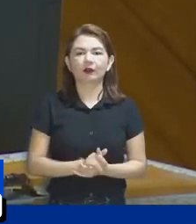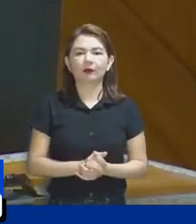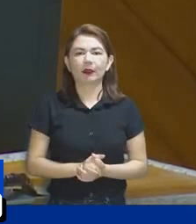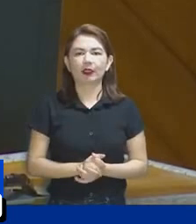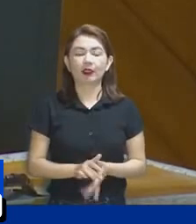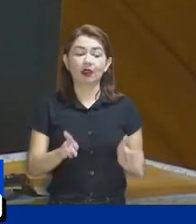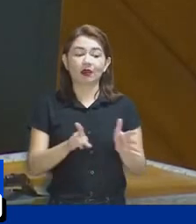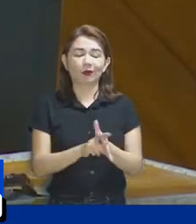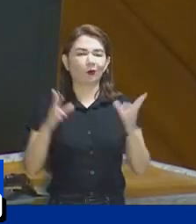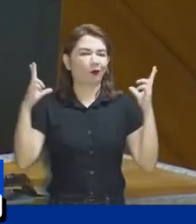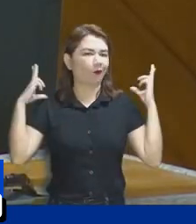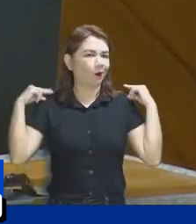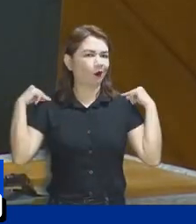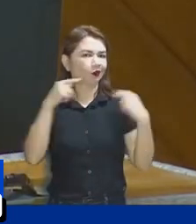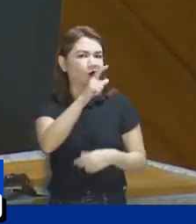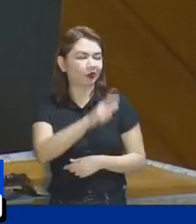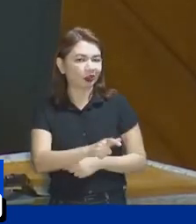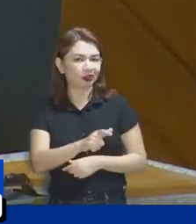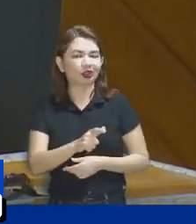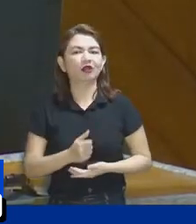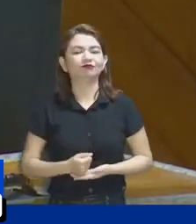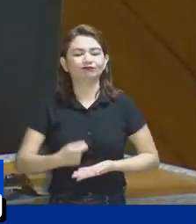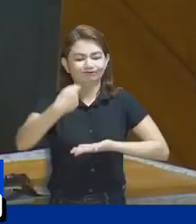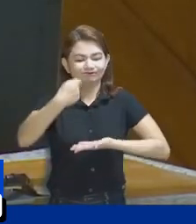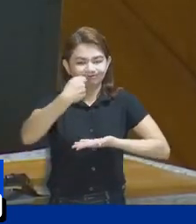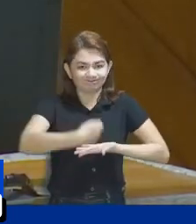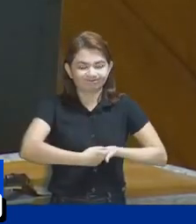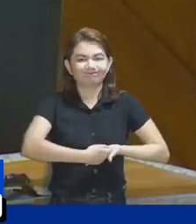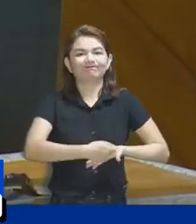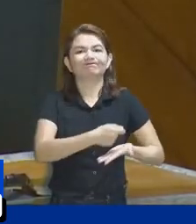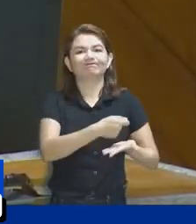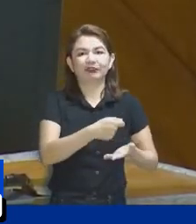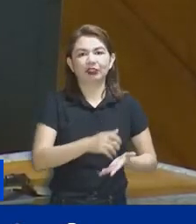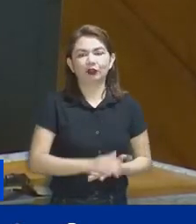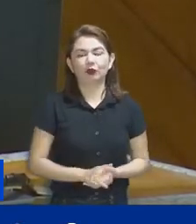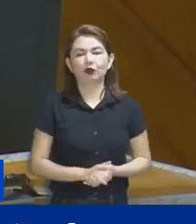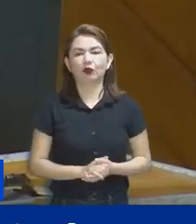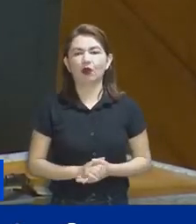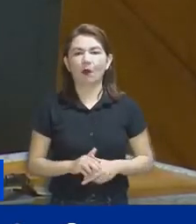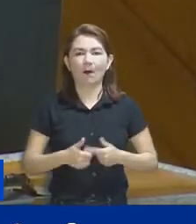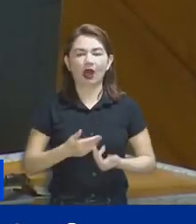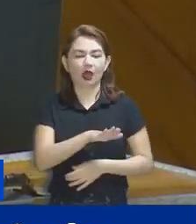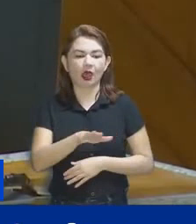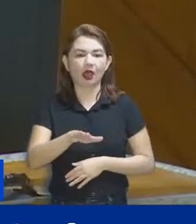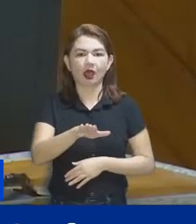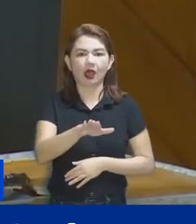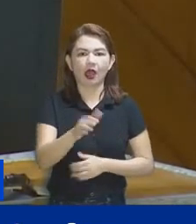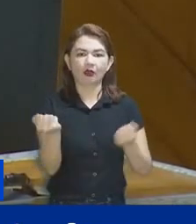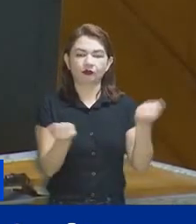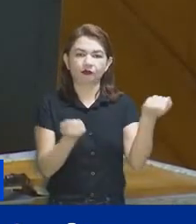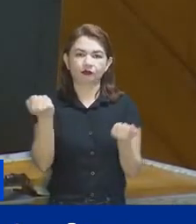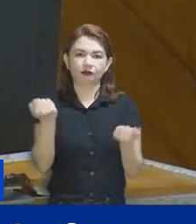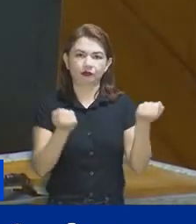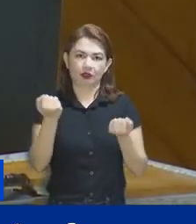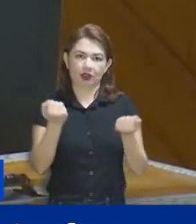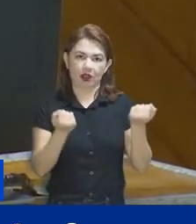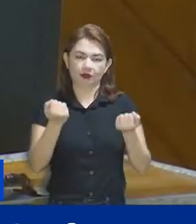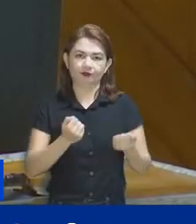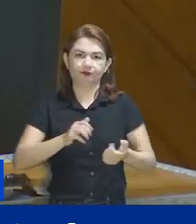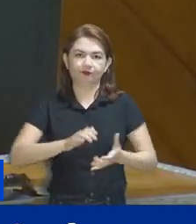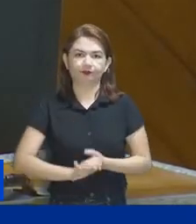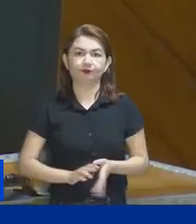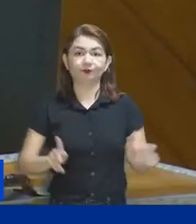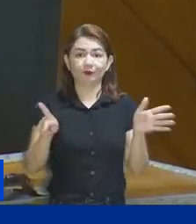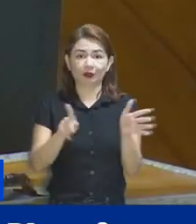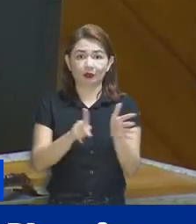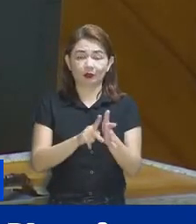próprio motorista que recebeu pagamento para fazer o transporte de eleitores, materiais de campanha encontrados no veículo que